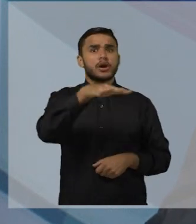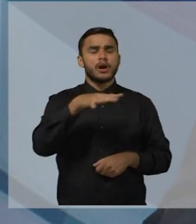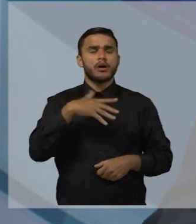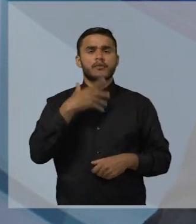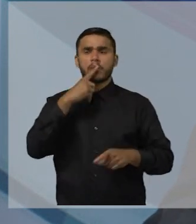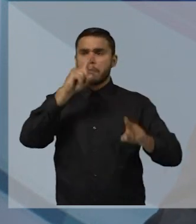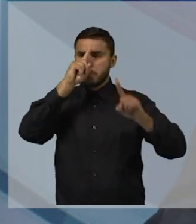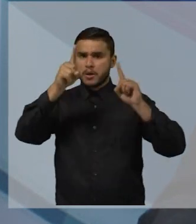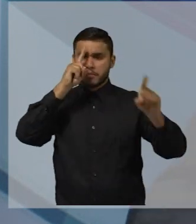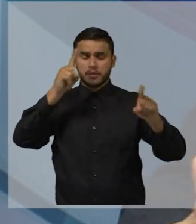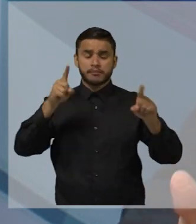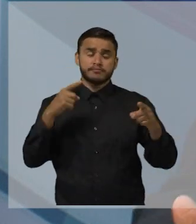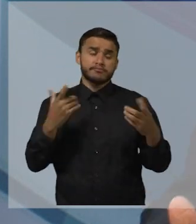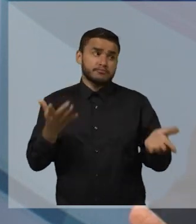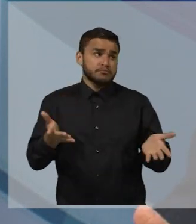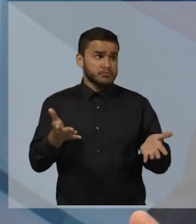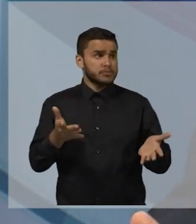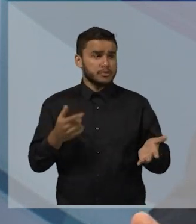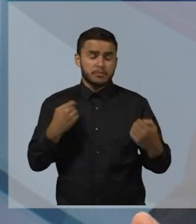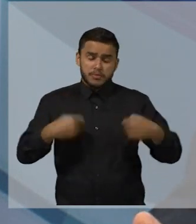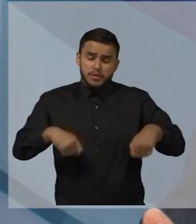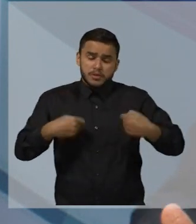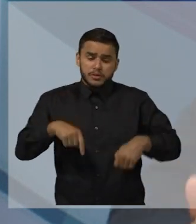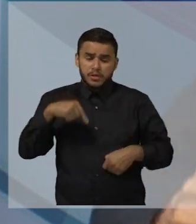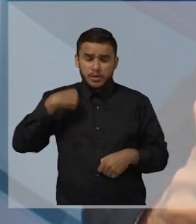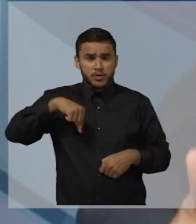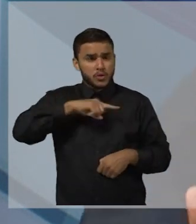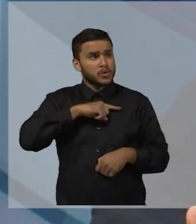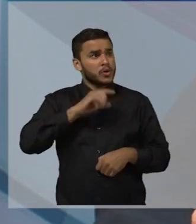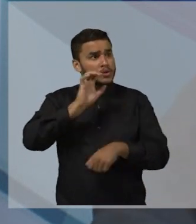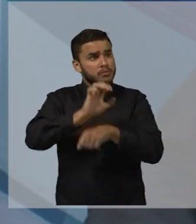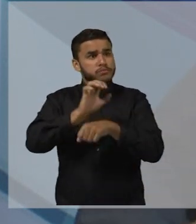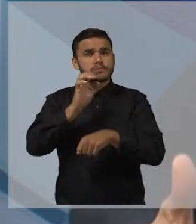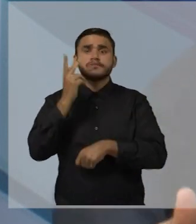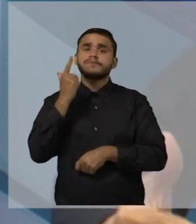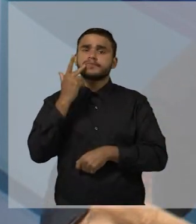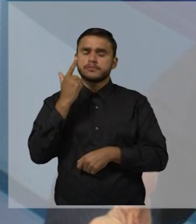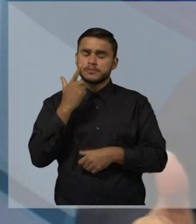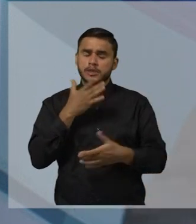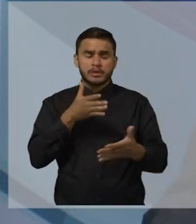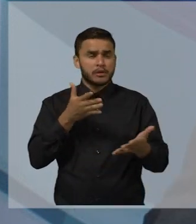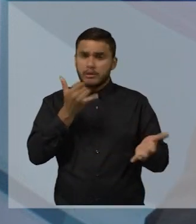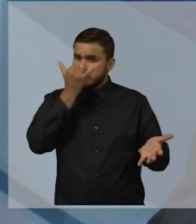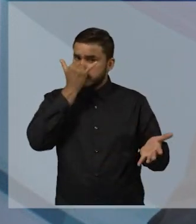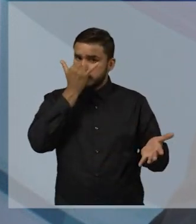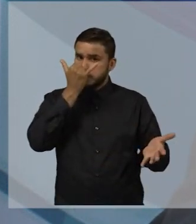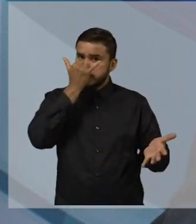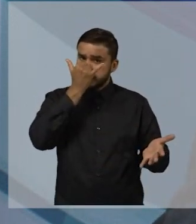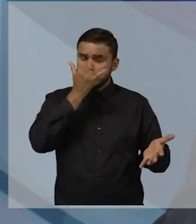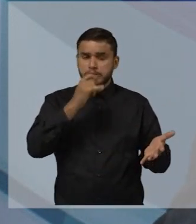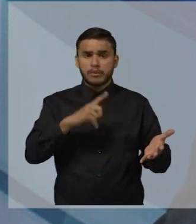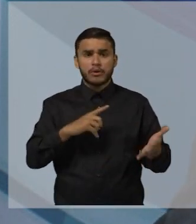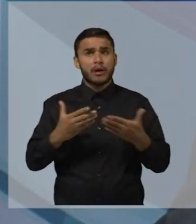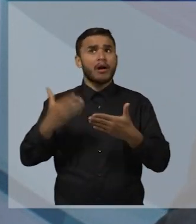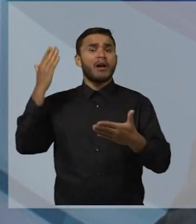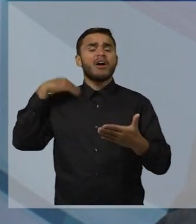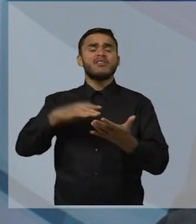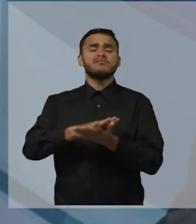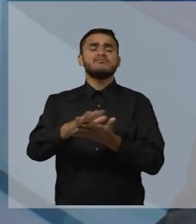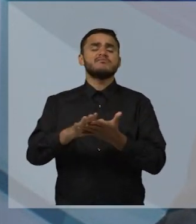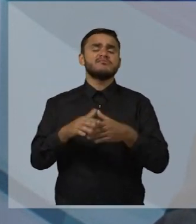Infelizmente, nós falhamos, temos que reconhecer, o Estado do Ceará faz tempo, são vários governos que não